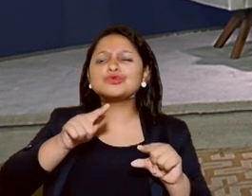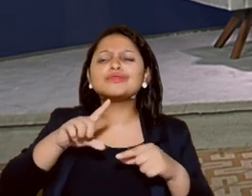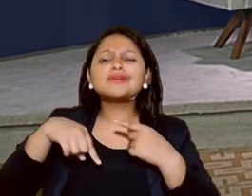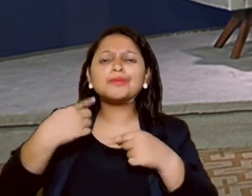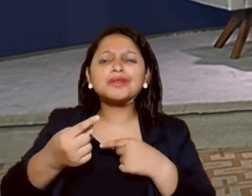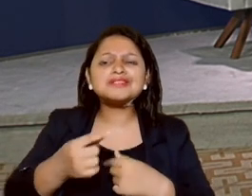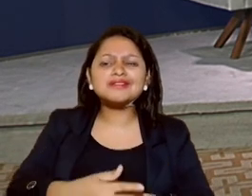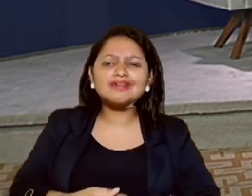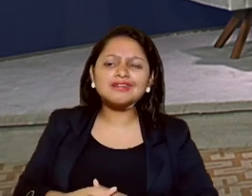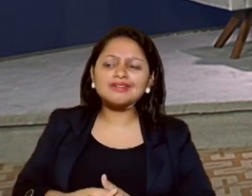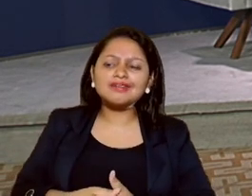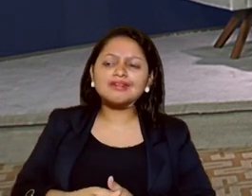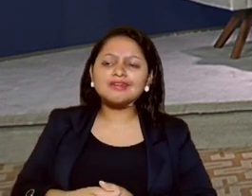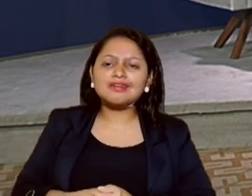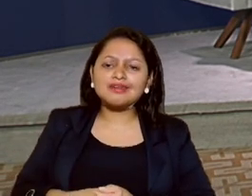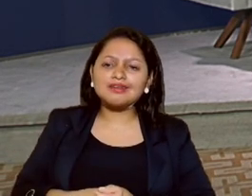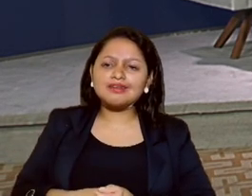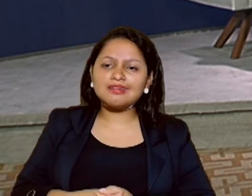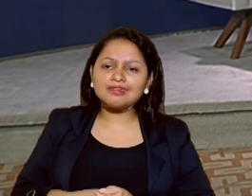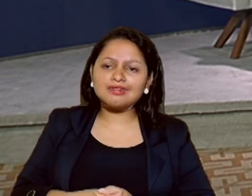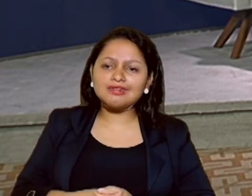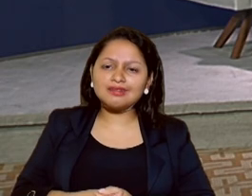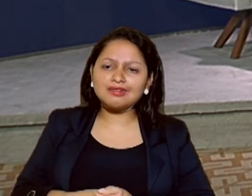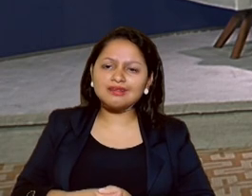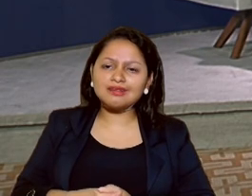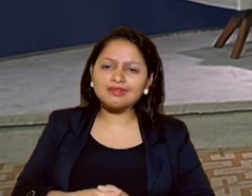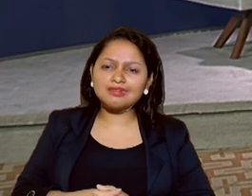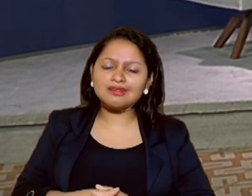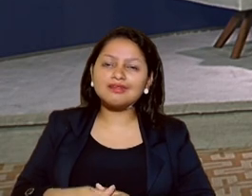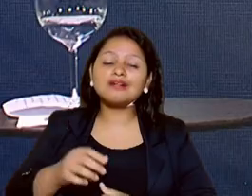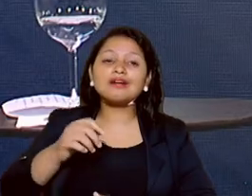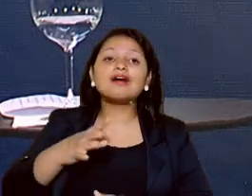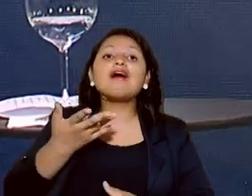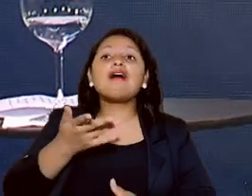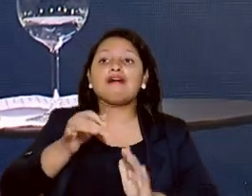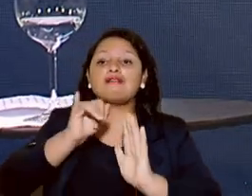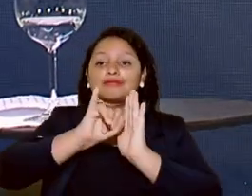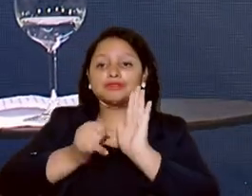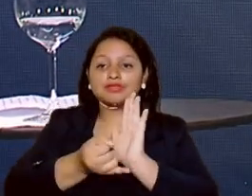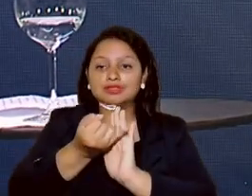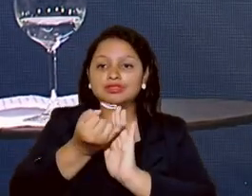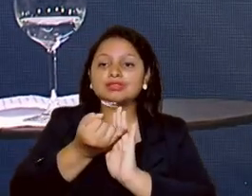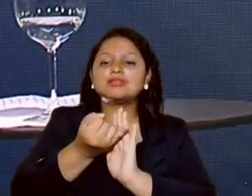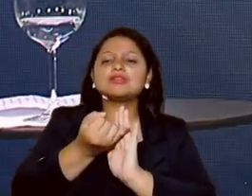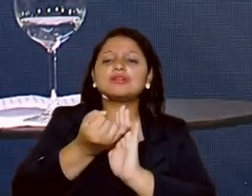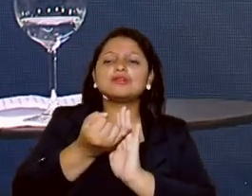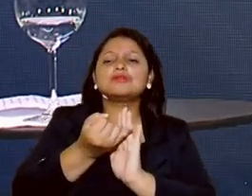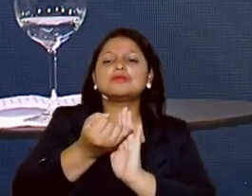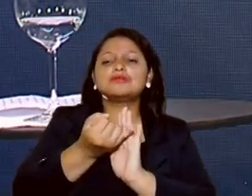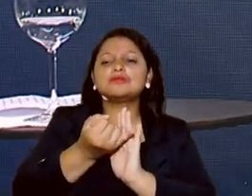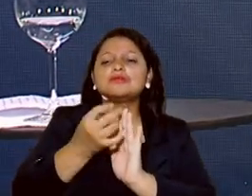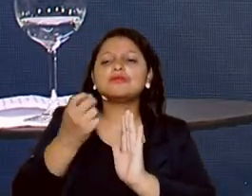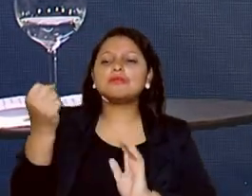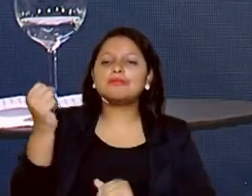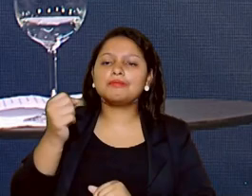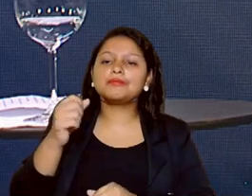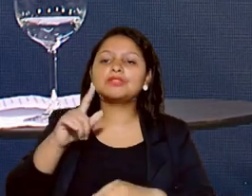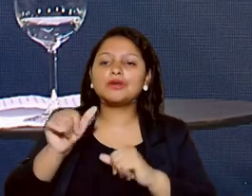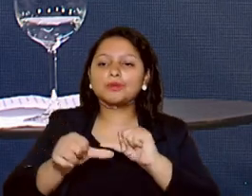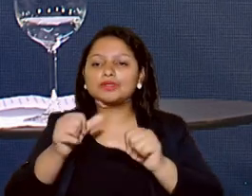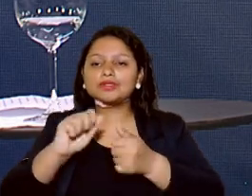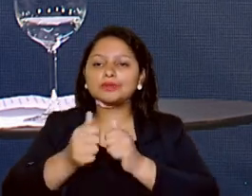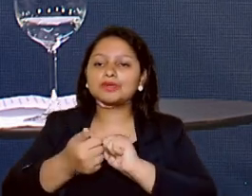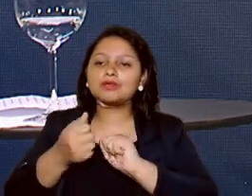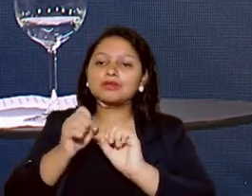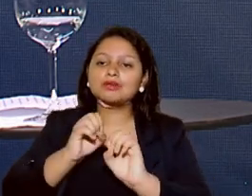Marcelo eu brinco que o mar em cima sem falava que inflação maltrata câmbio mata e daí eu transformei para orientar o pessoal dada